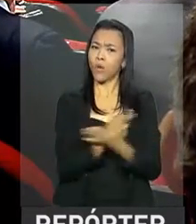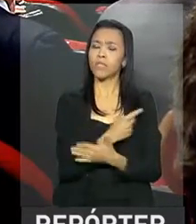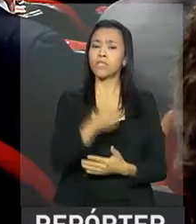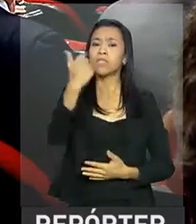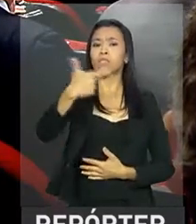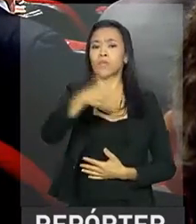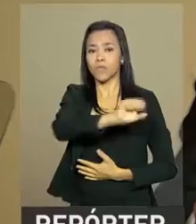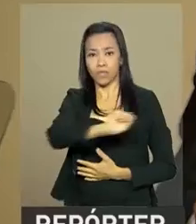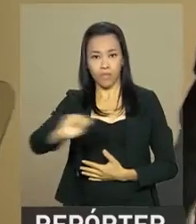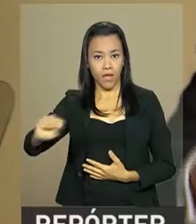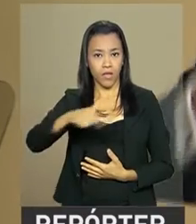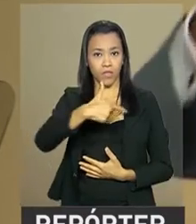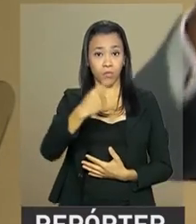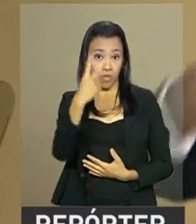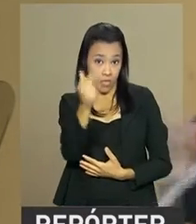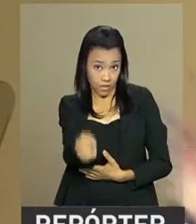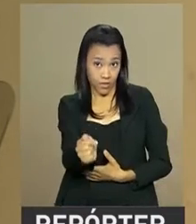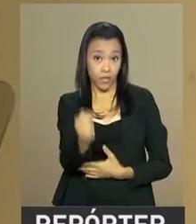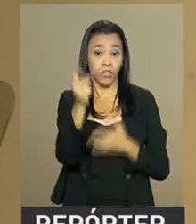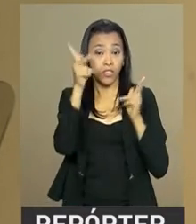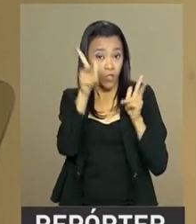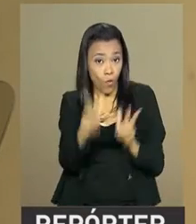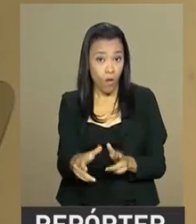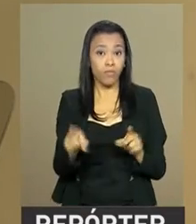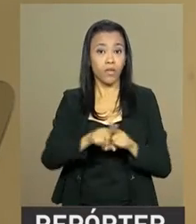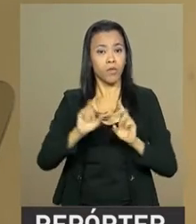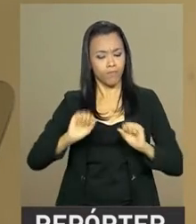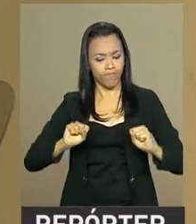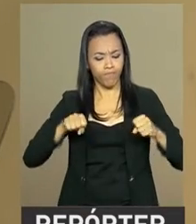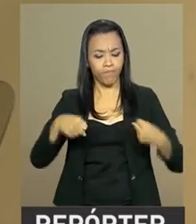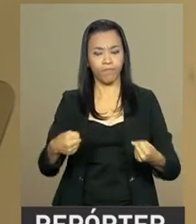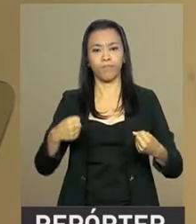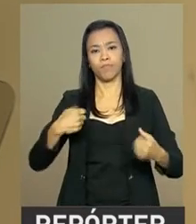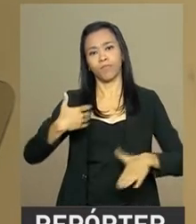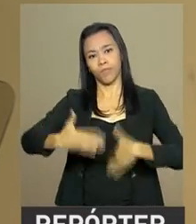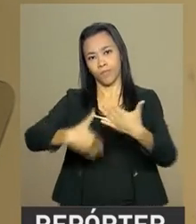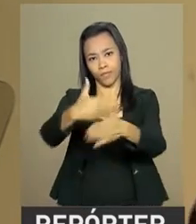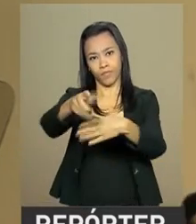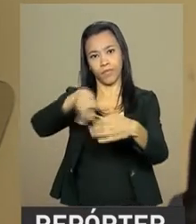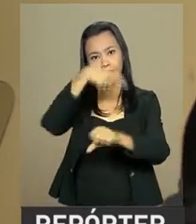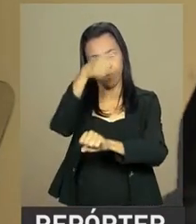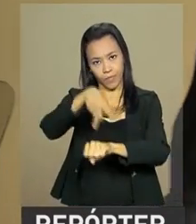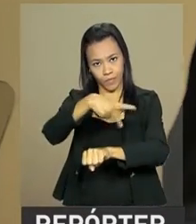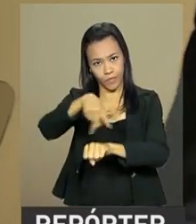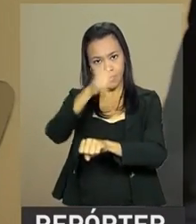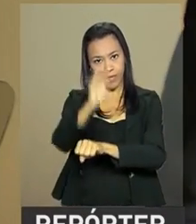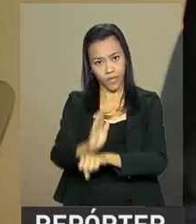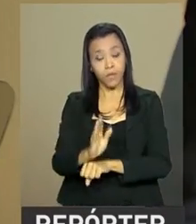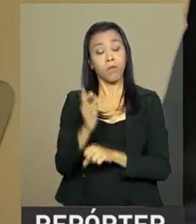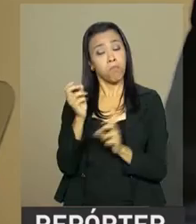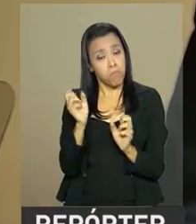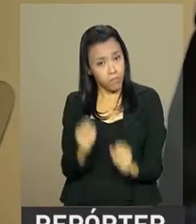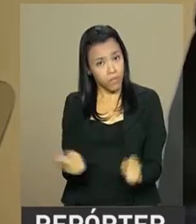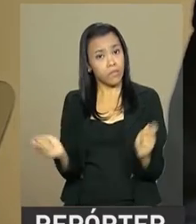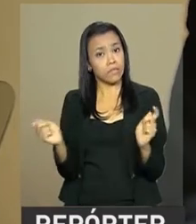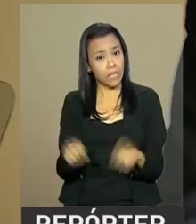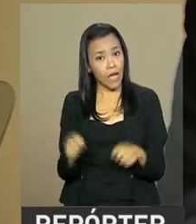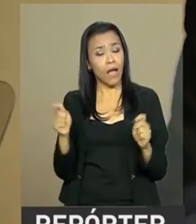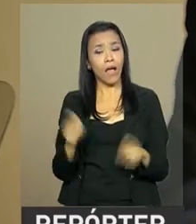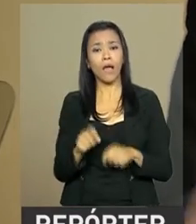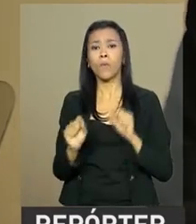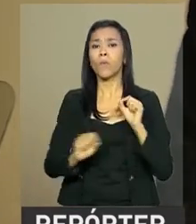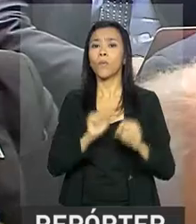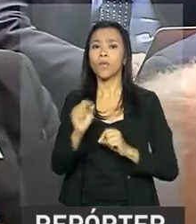2017 assim como a volta do crescimento o presidente também afirmou que o país pode recuperar o grau de